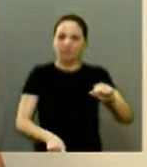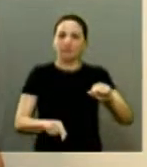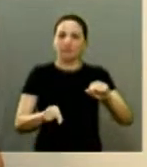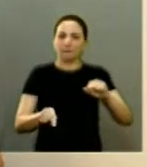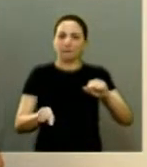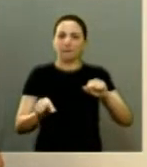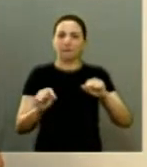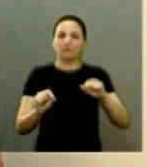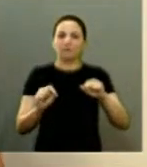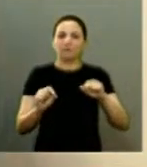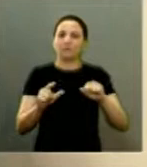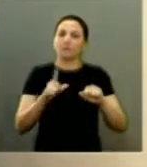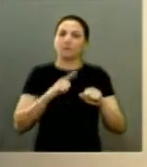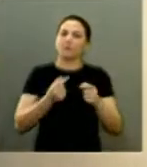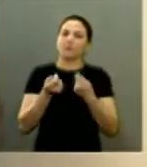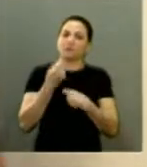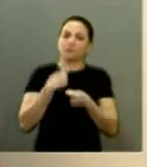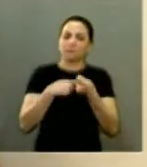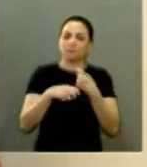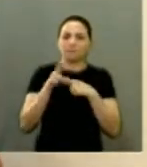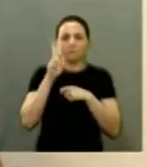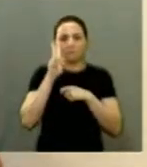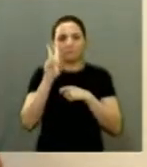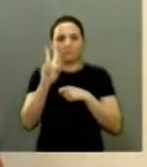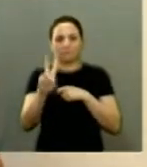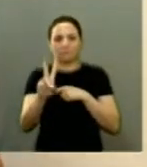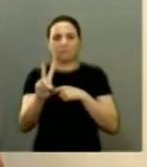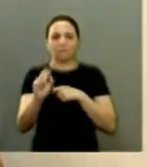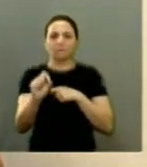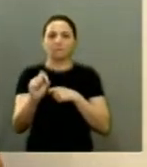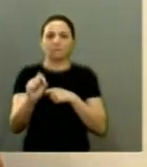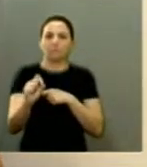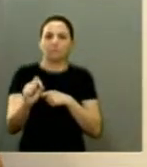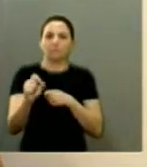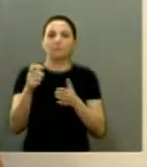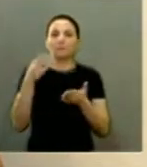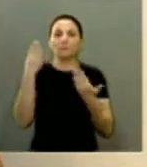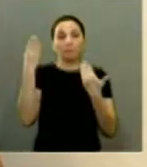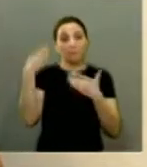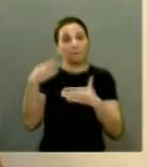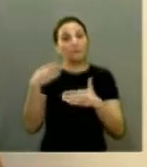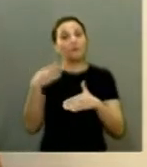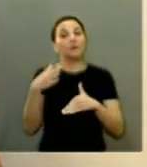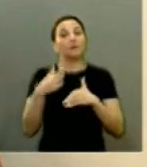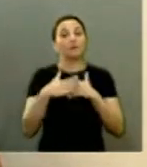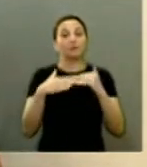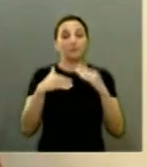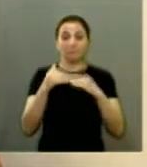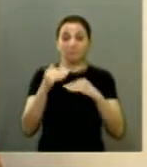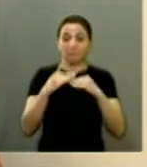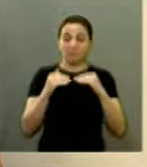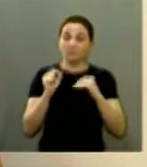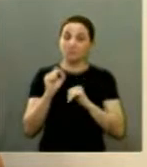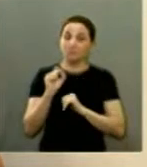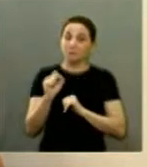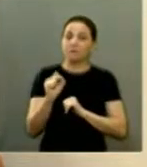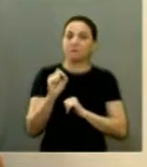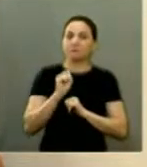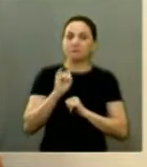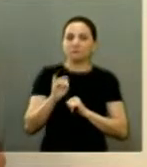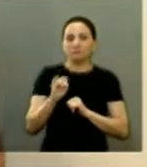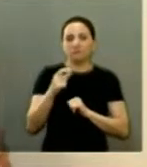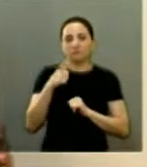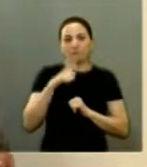vê como é bom ter um gestor que tem uma visão e essa visão foi comprovada na prática, né? Então, se não tivesse